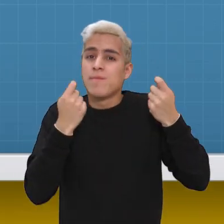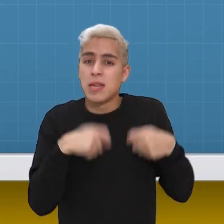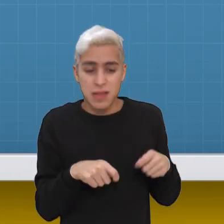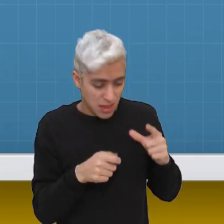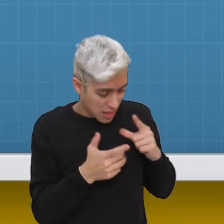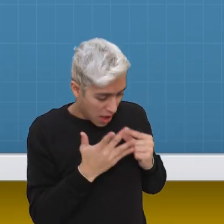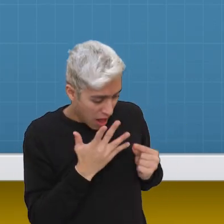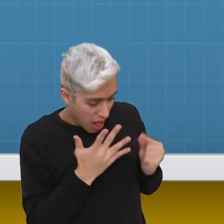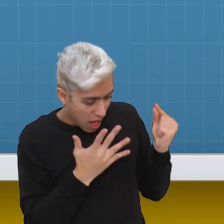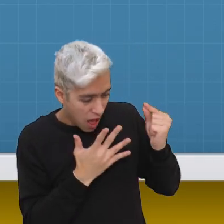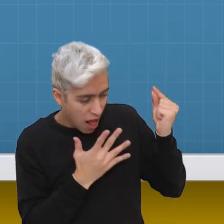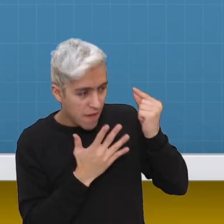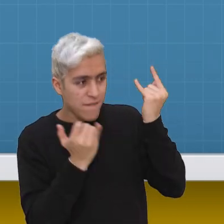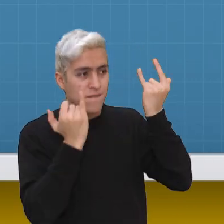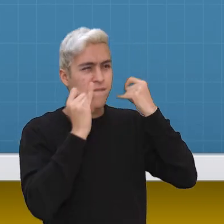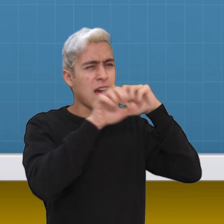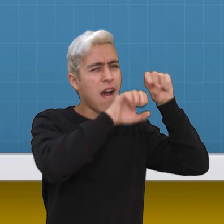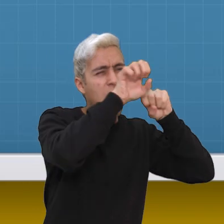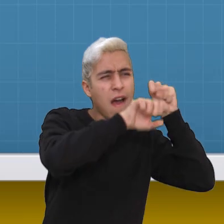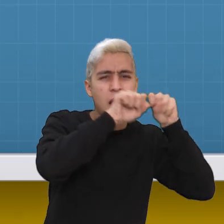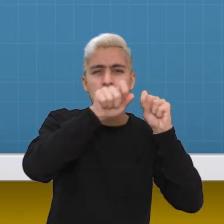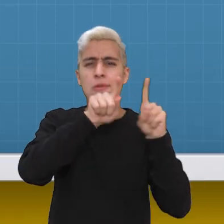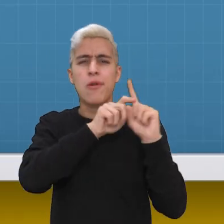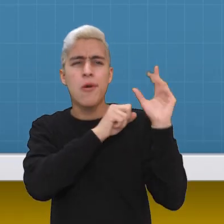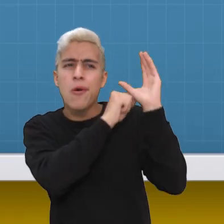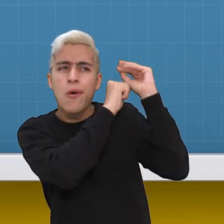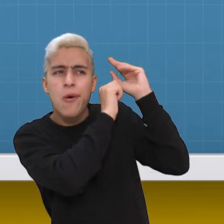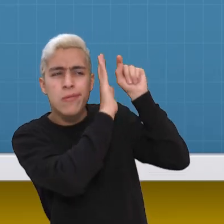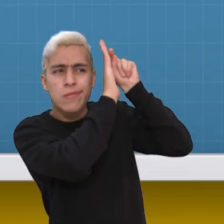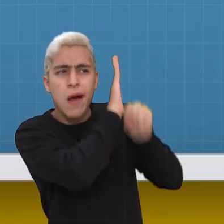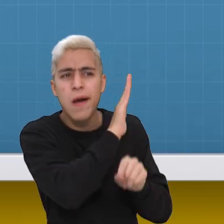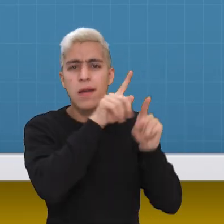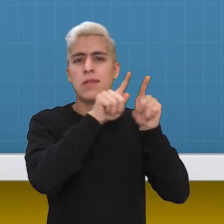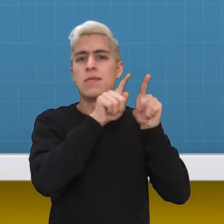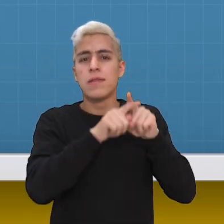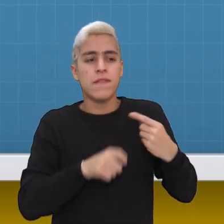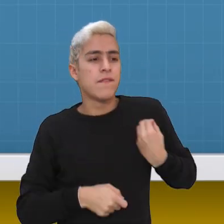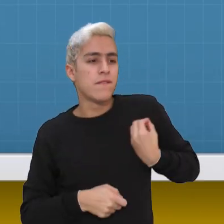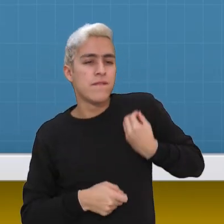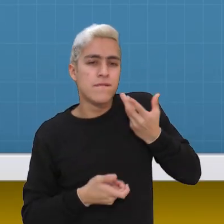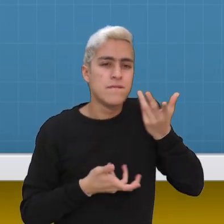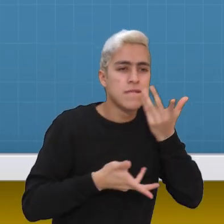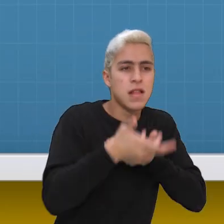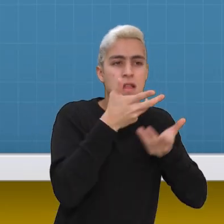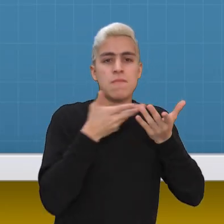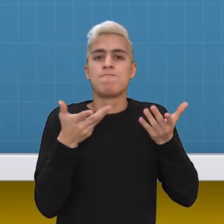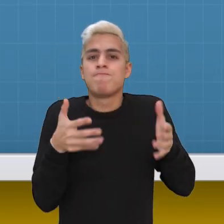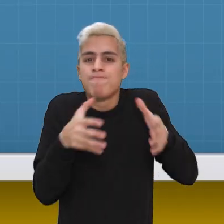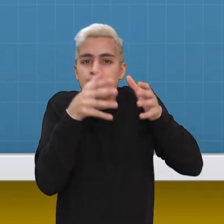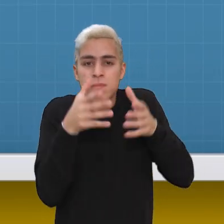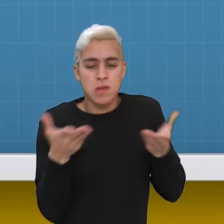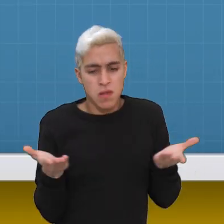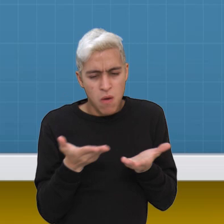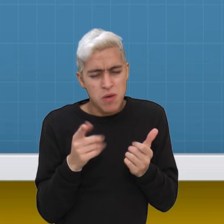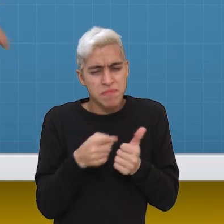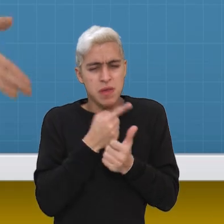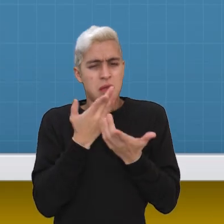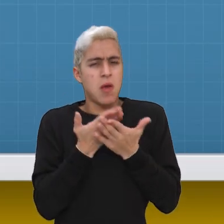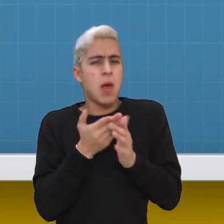ter esse monte de informação, de conhecimento, de vivência. E hoje, então, nós estamos com a nossa primeira